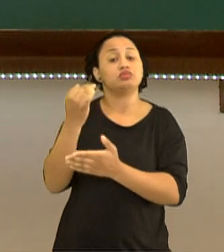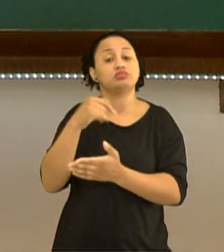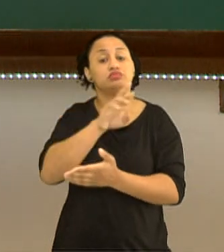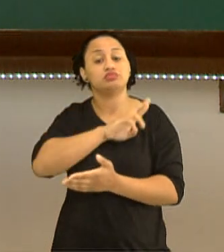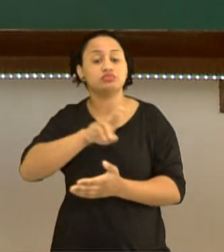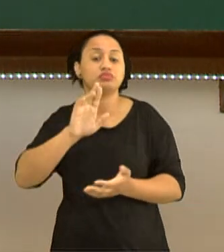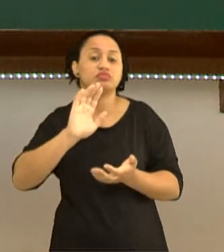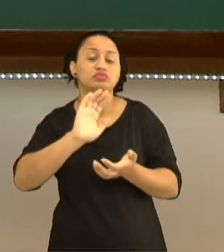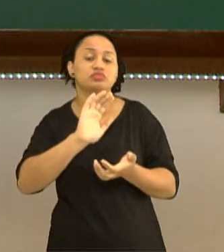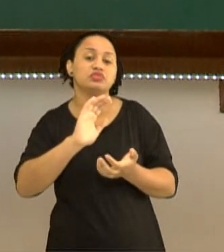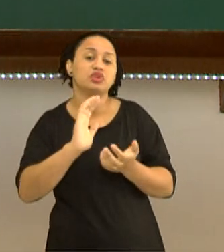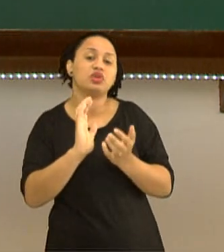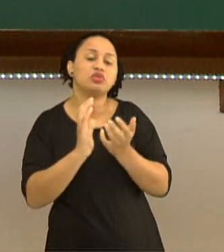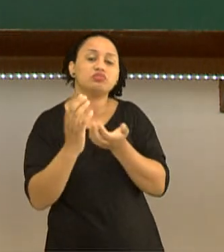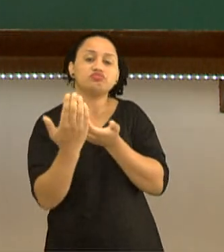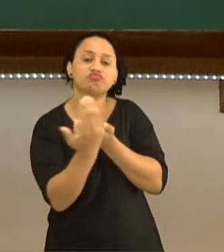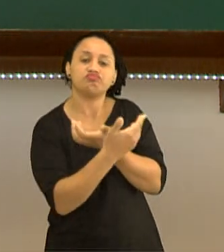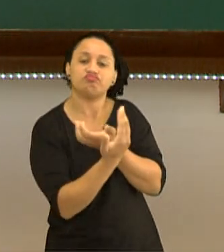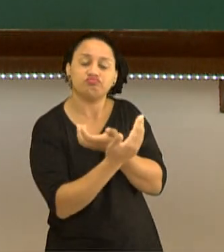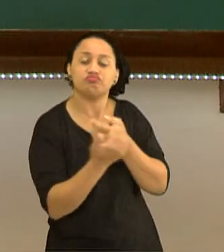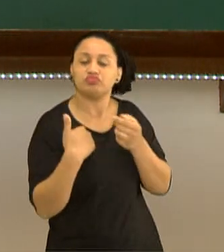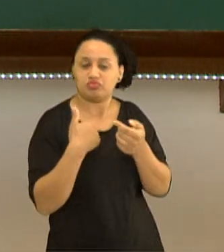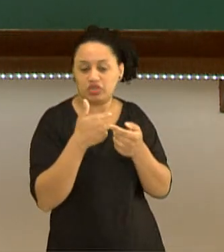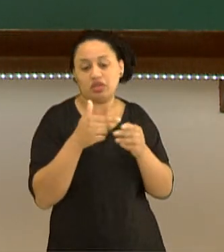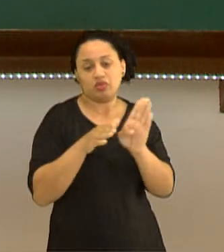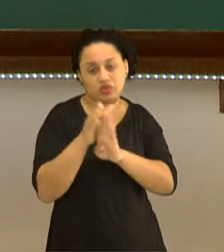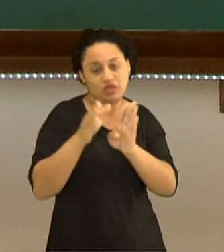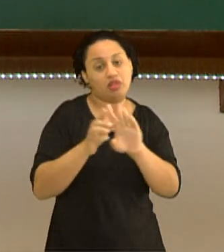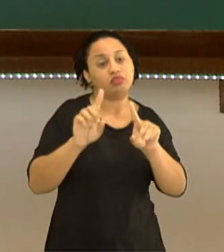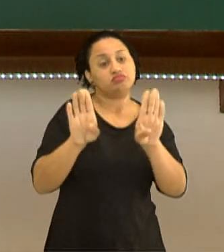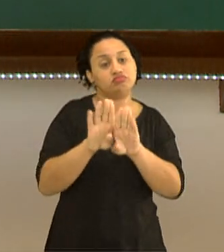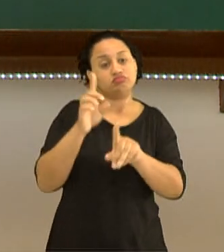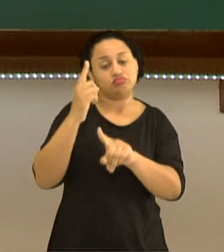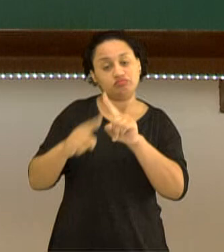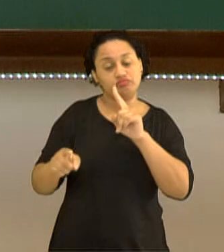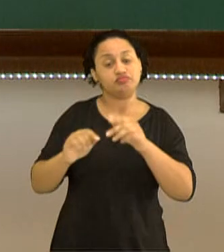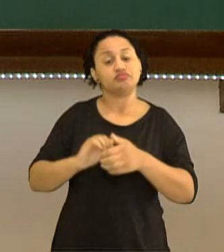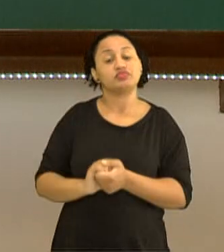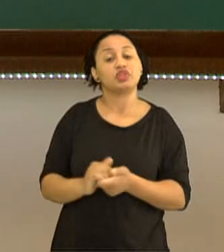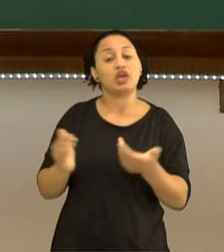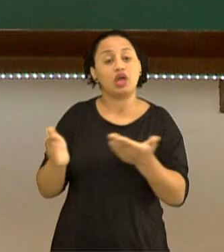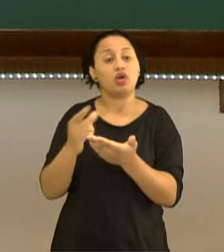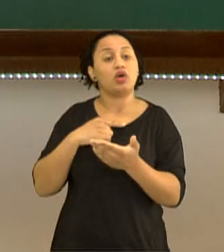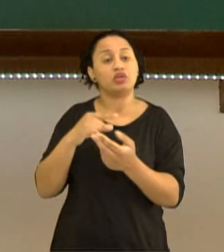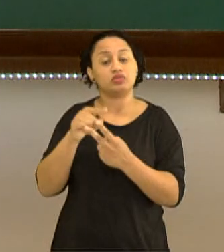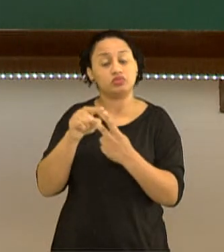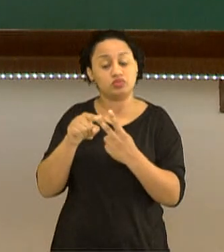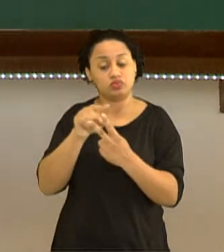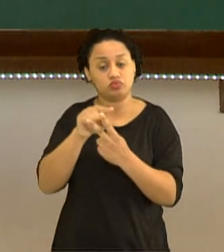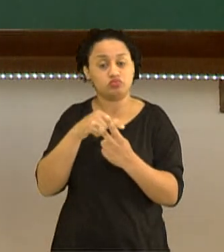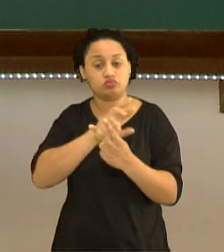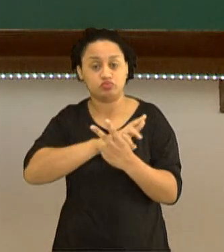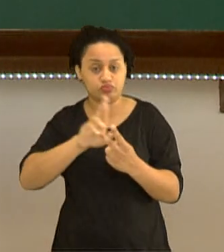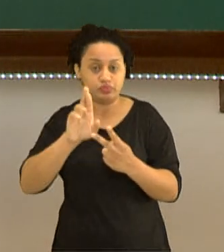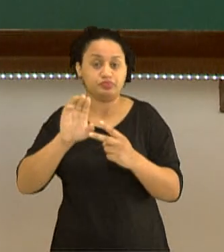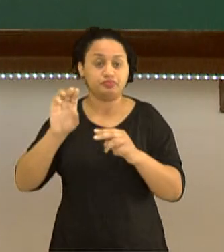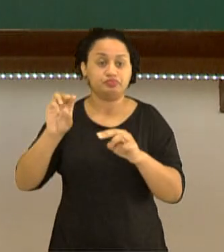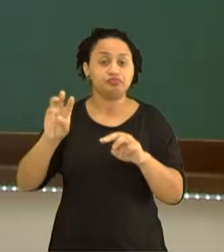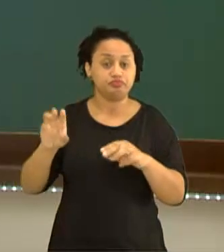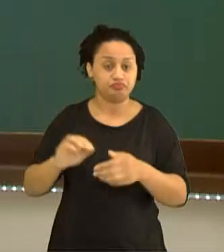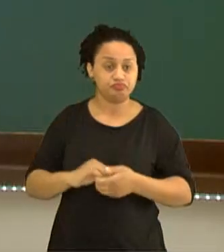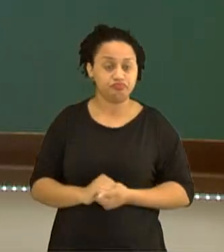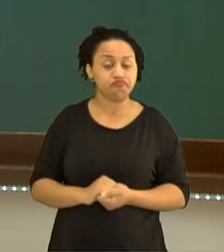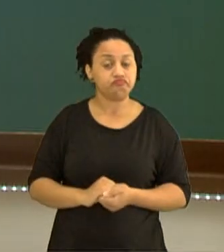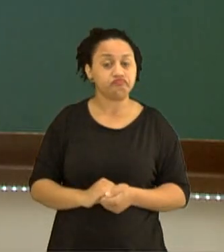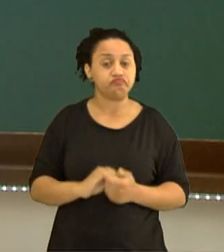sobre aquilo que é indicado, proibido. E agora vamos falar de duas religiões monoteístas, o judaísmo e o islamismo. Bem,